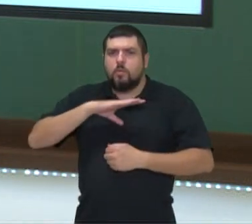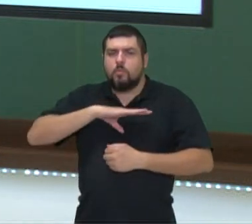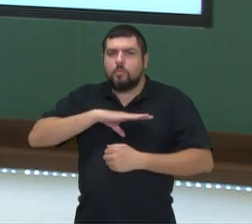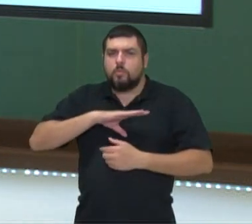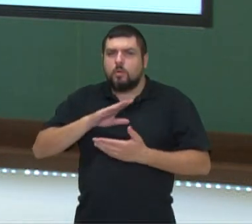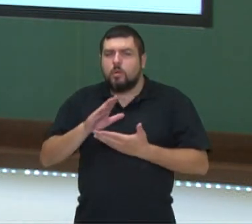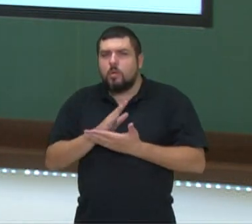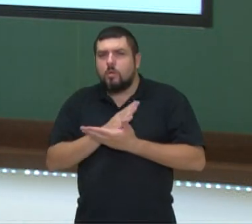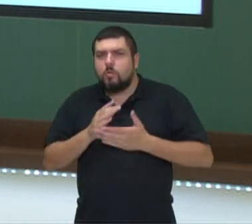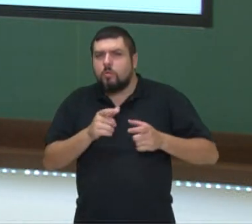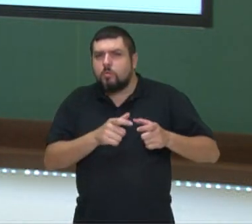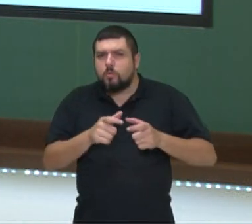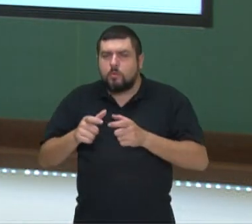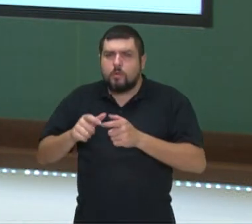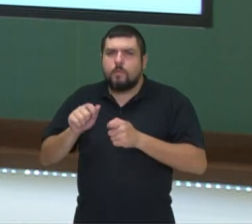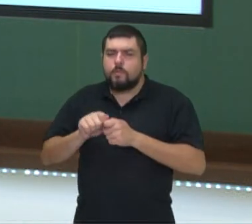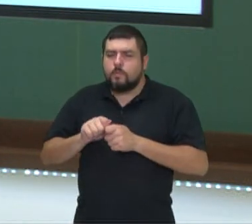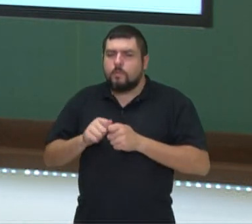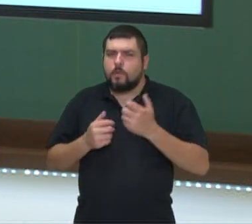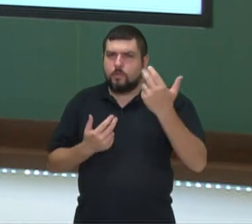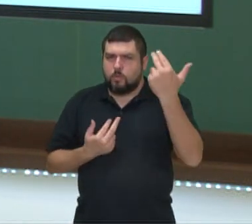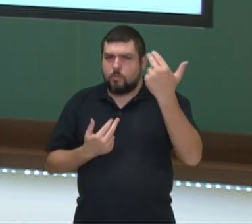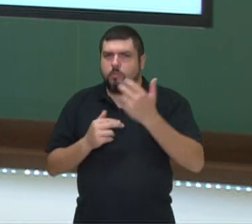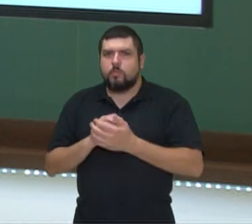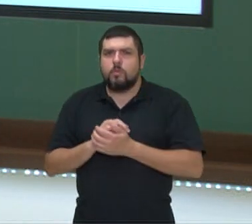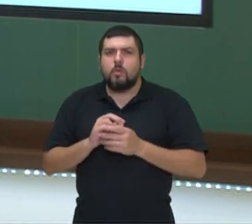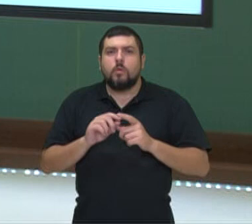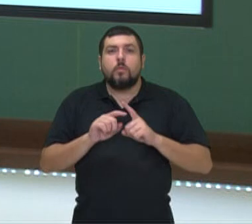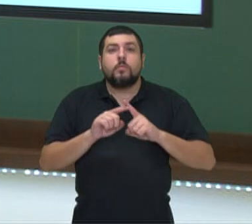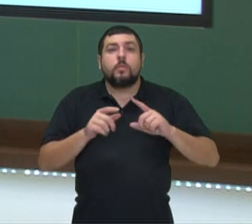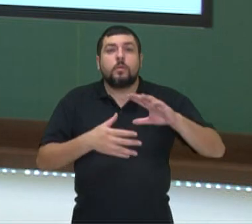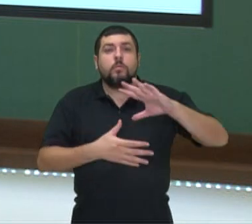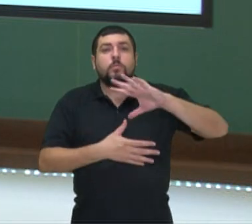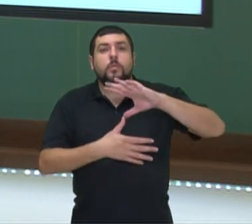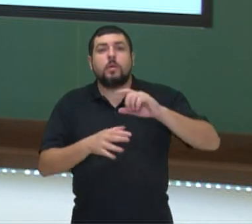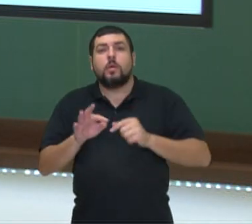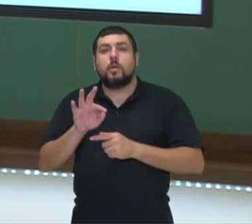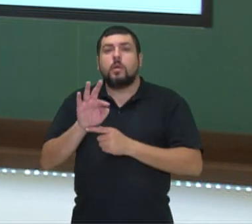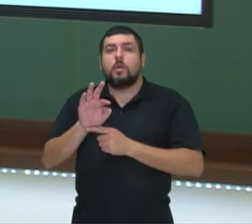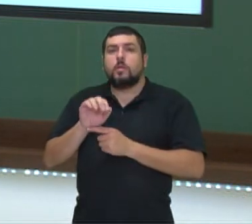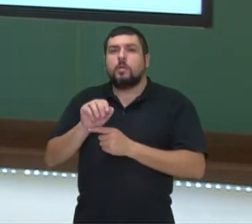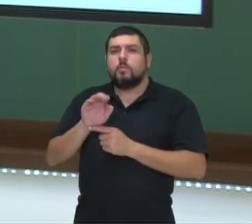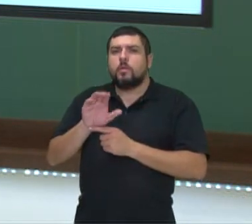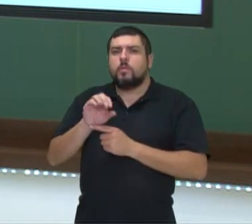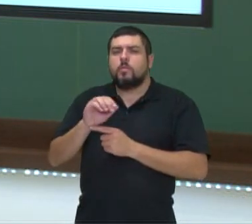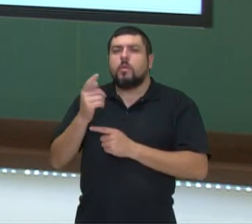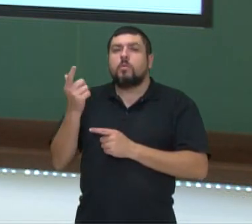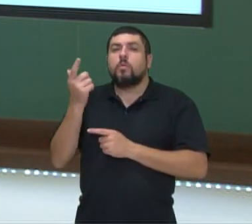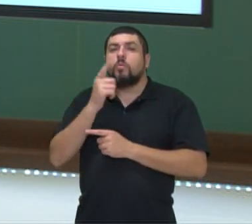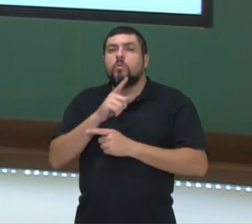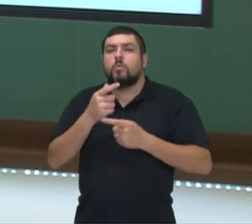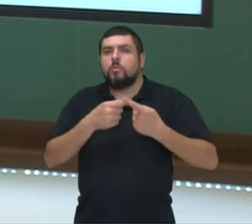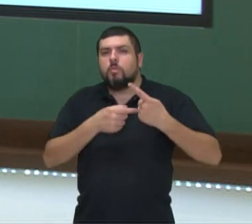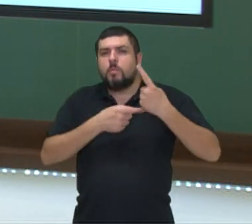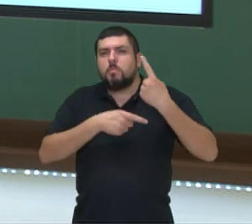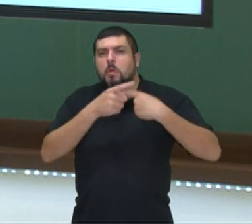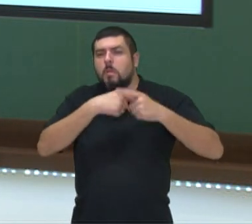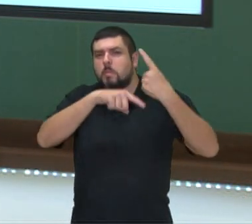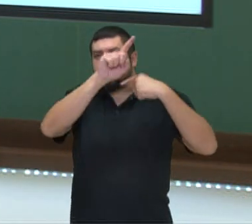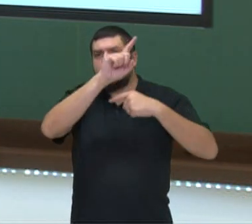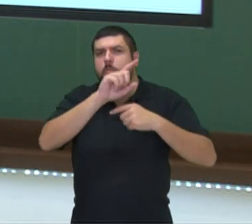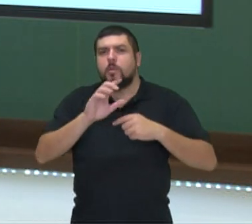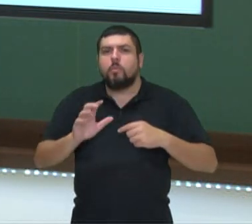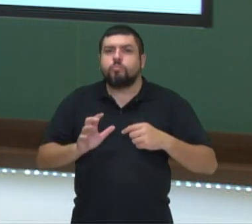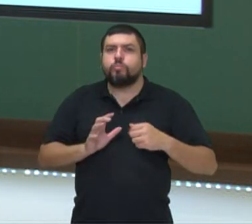que produziam tabaco durante o período colonial. Ele vai garantir uma certa prosperidade para esses colonos, né?